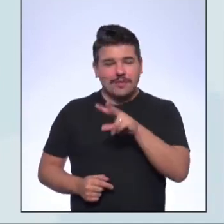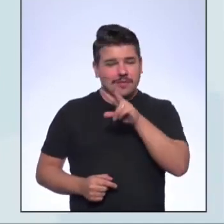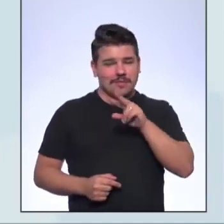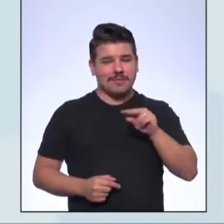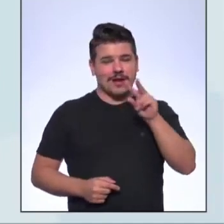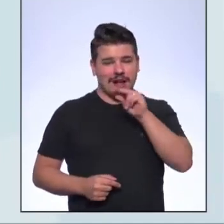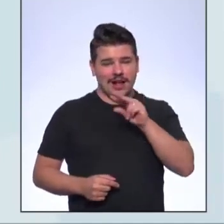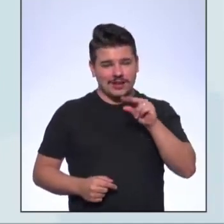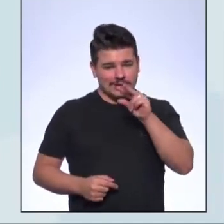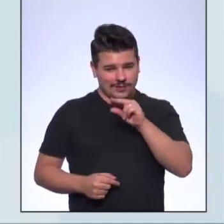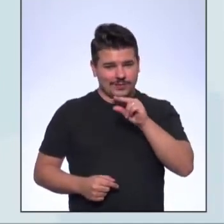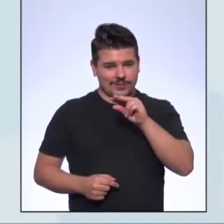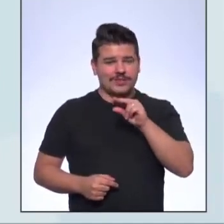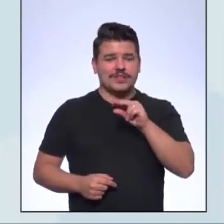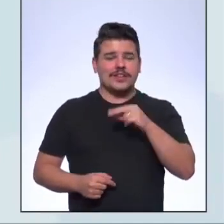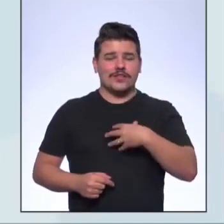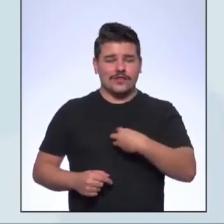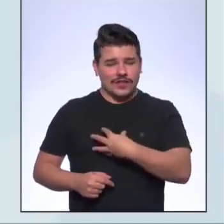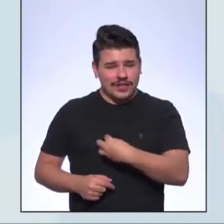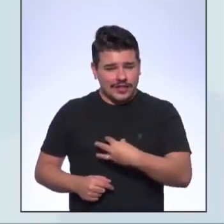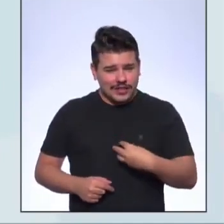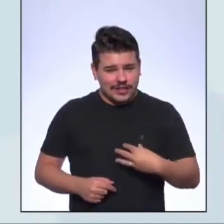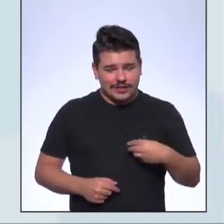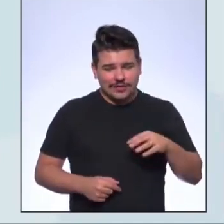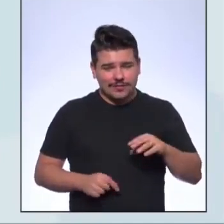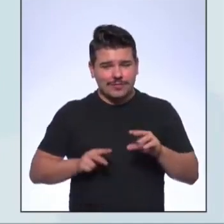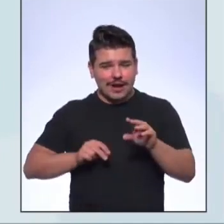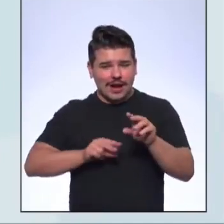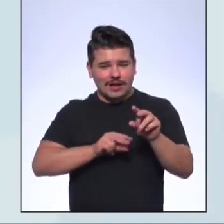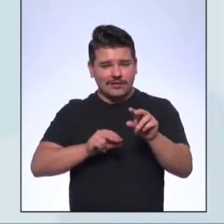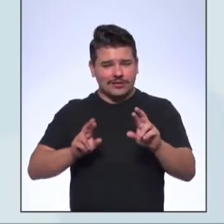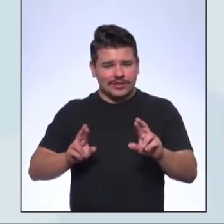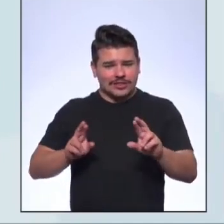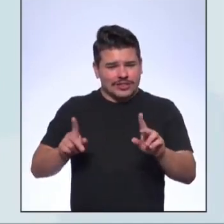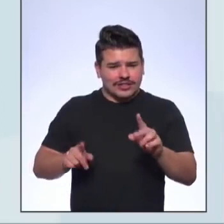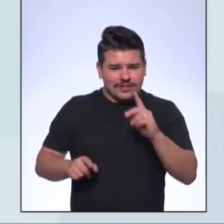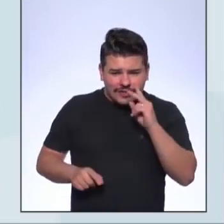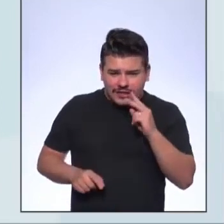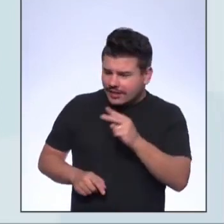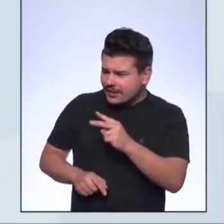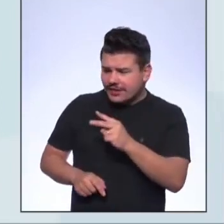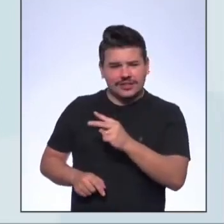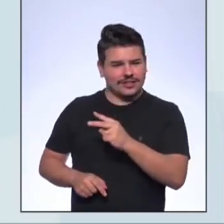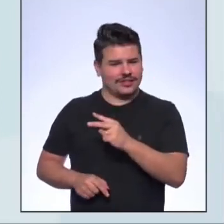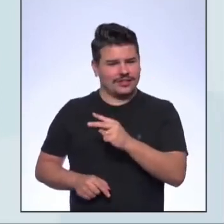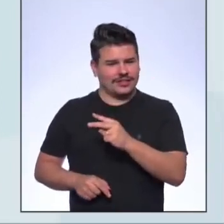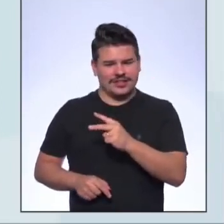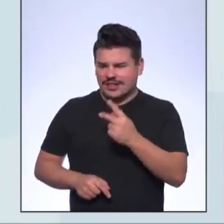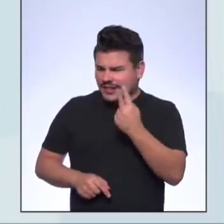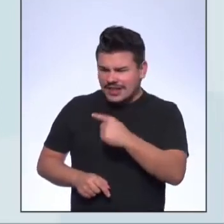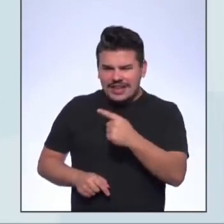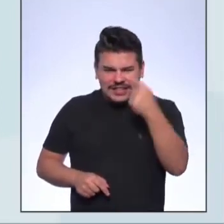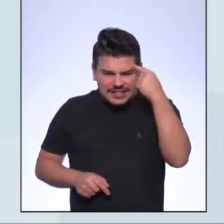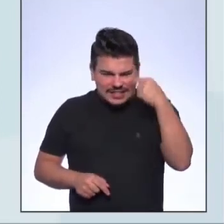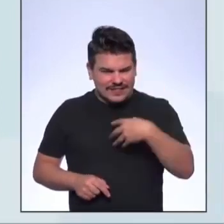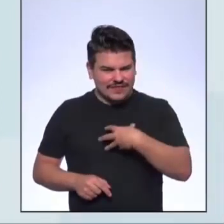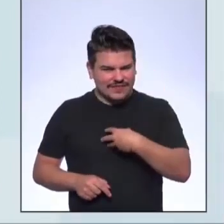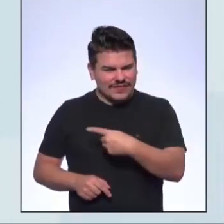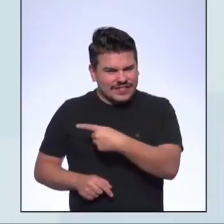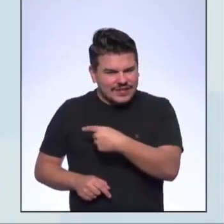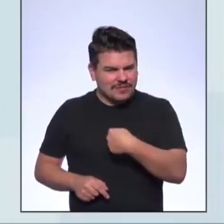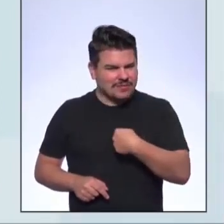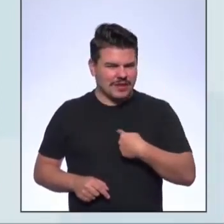com vários patinhos, e tem um pato diferente ali. Este patinho diferente não pode ser meu, ela pensando. Então, eu quero